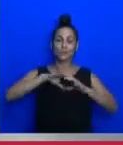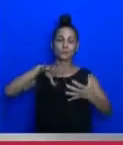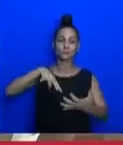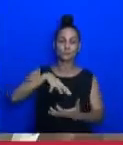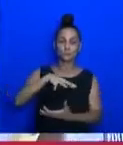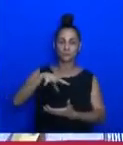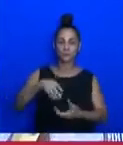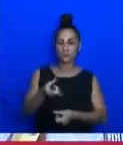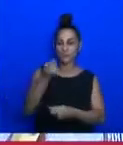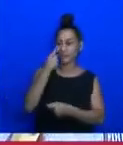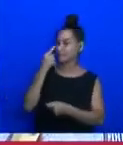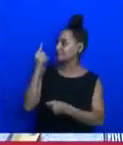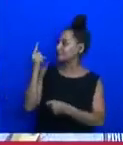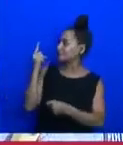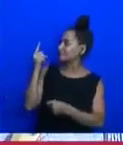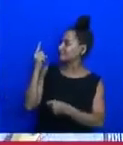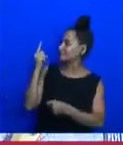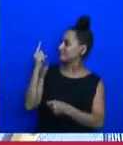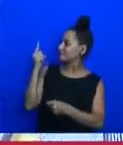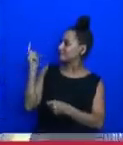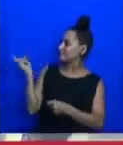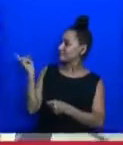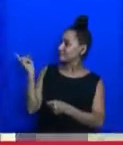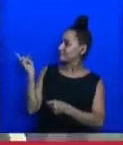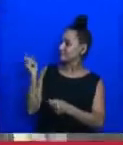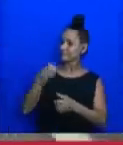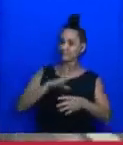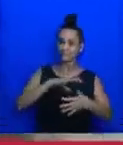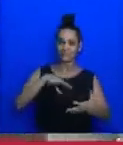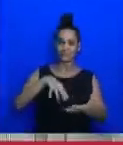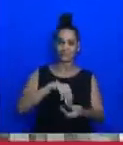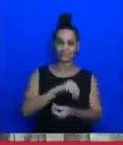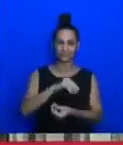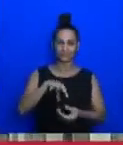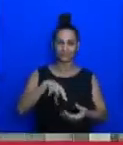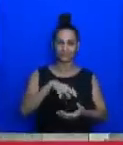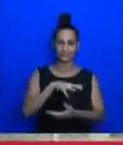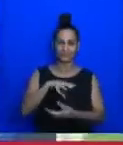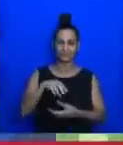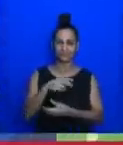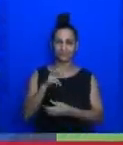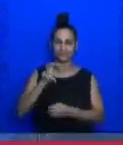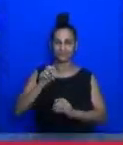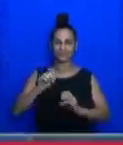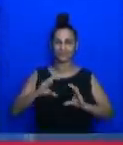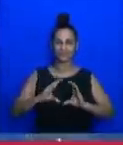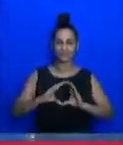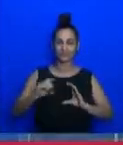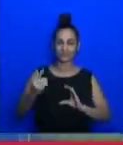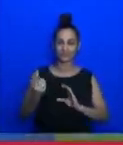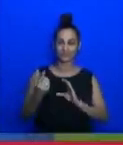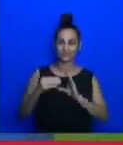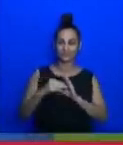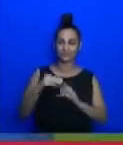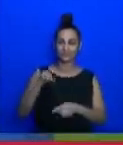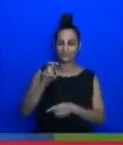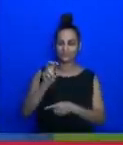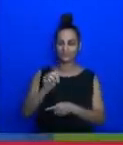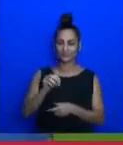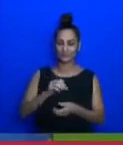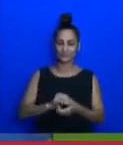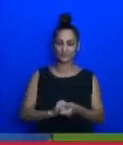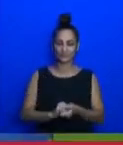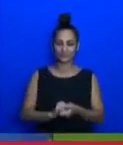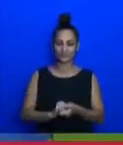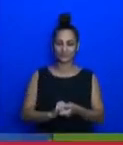ligado, bolas posicionadas. Valendo! Globo recarregado, embaralhando 50 bolas numeradas de 0 a